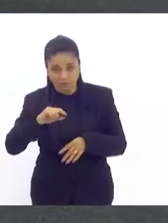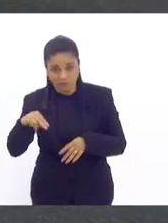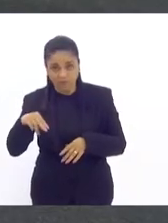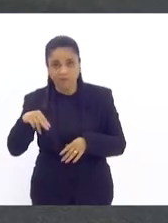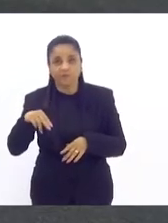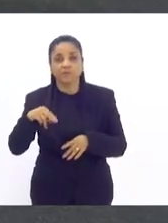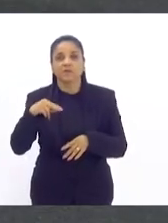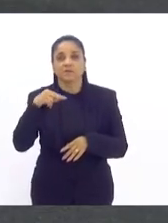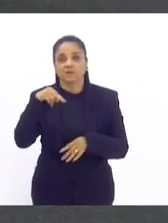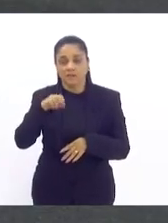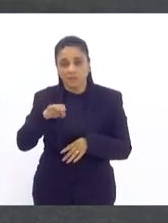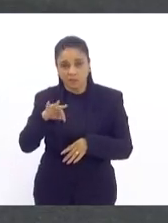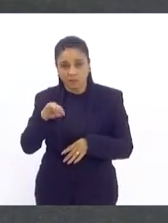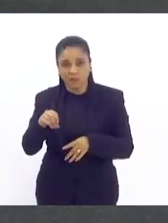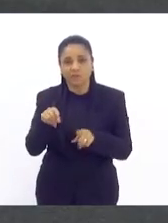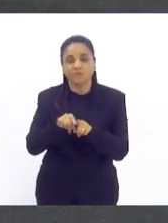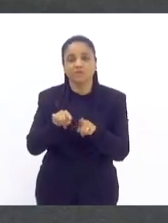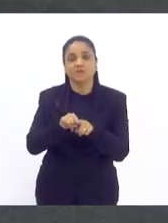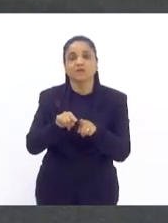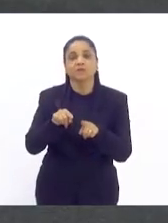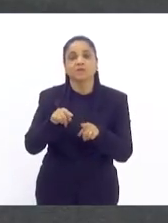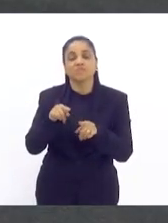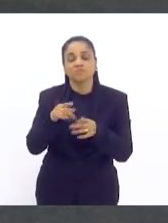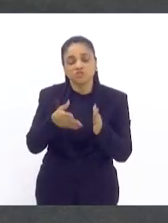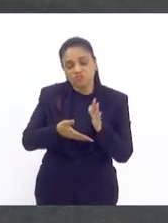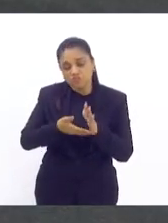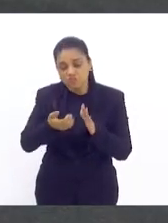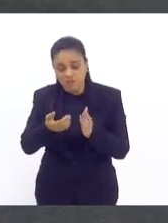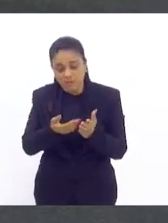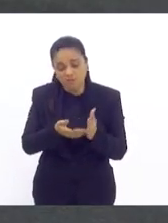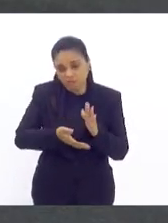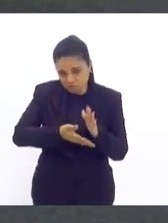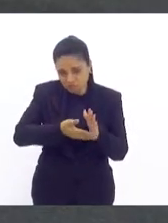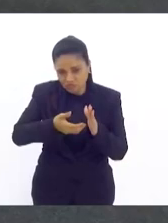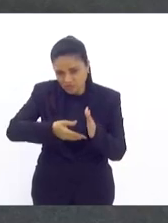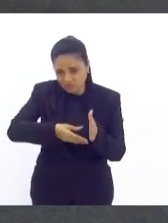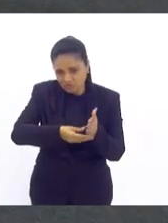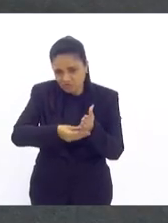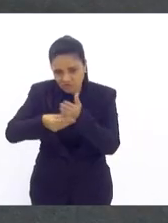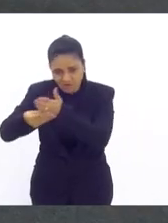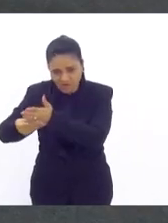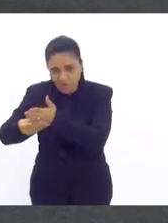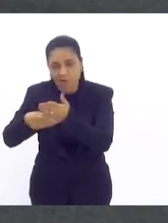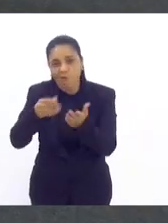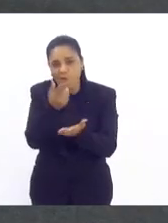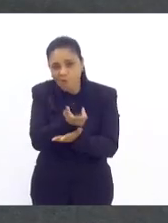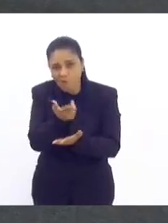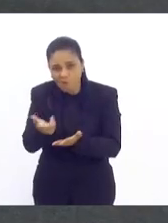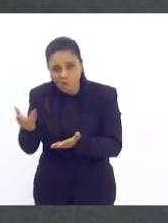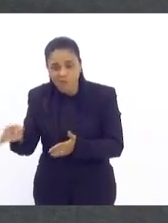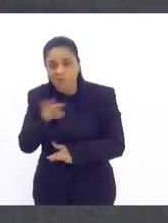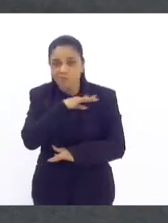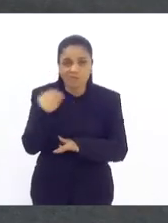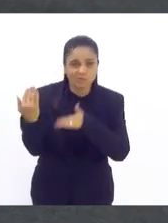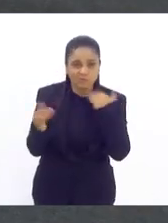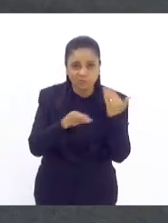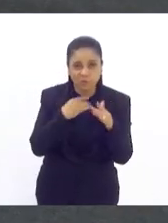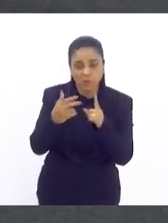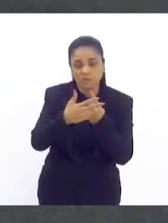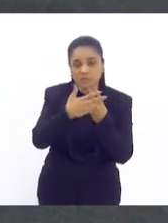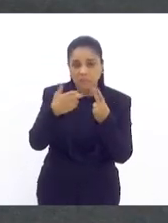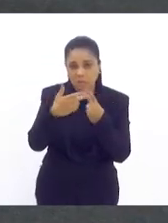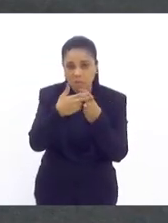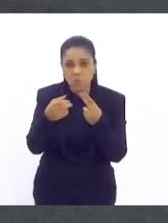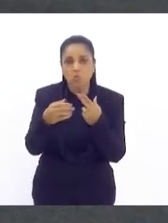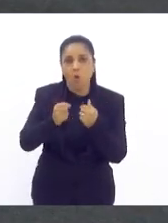o serviço de perícia a remoção de Corpos é uma responsabilidade compartilhada que vai do SAMU ao Corpo de